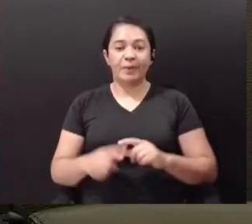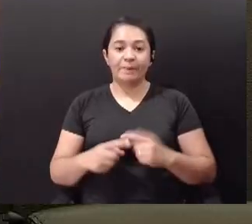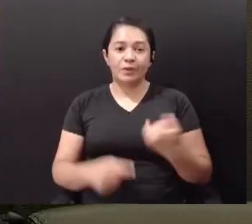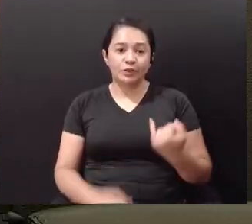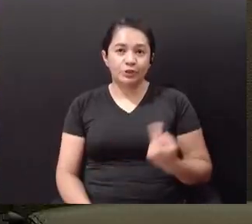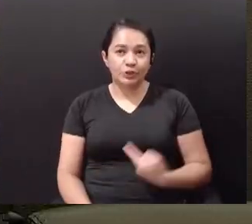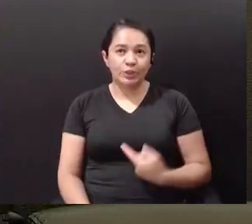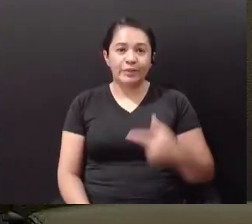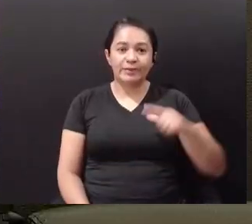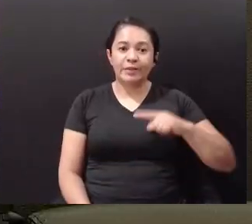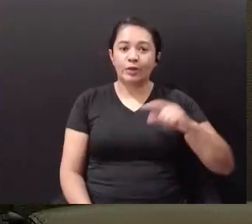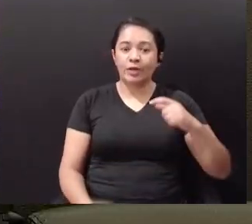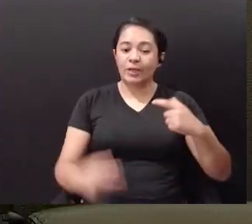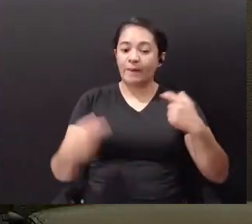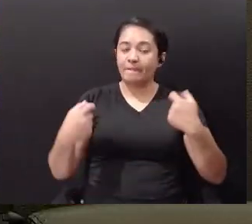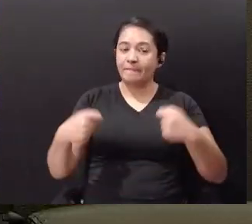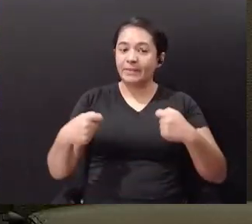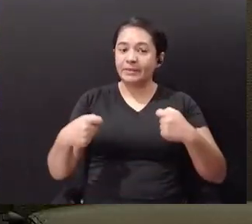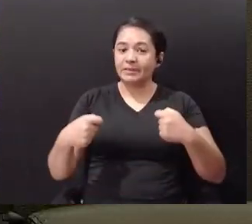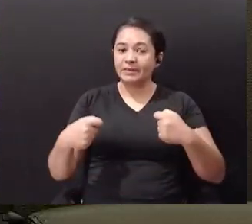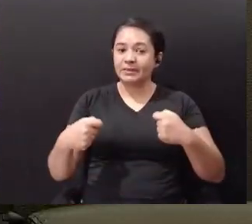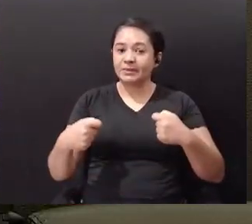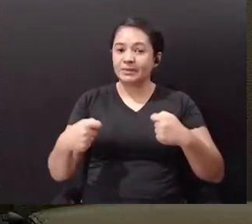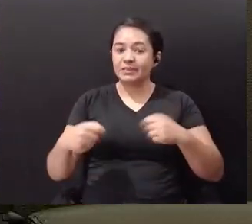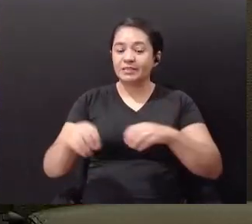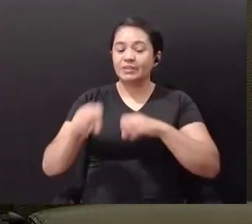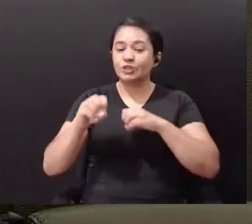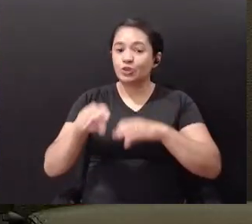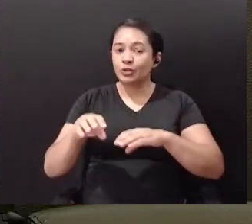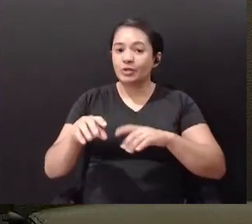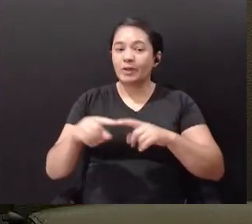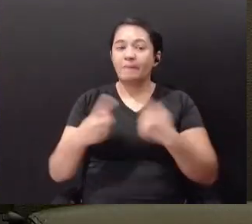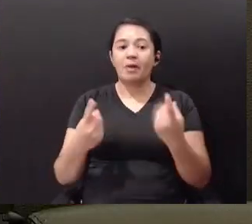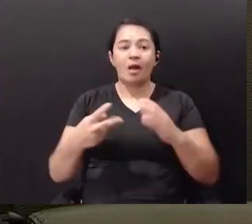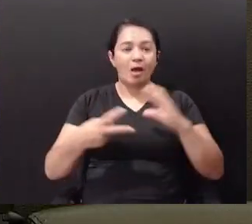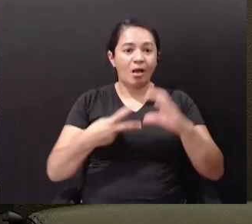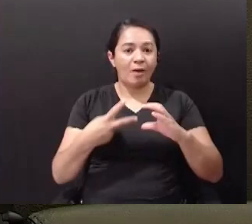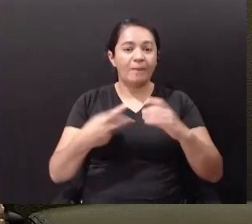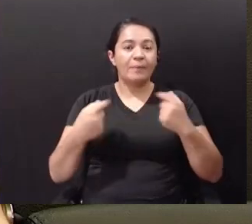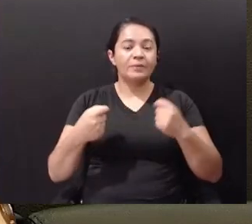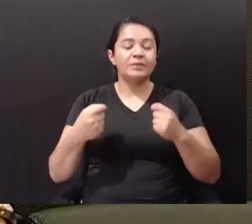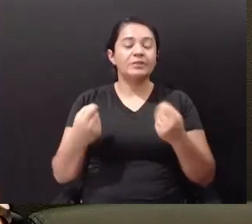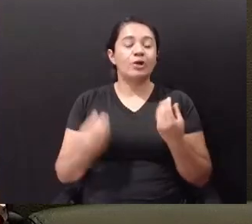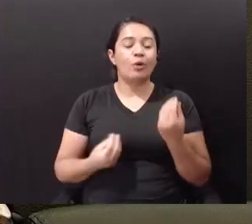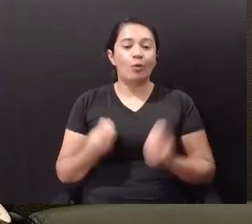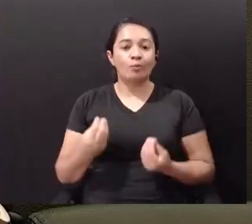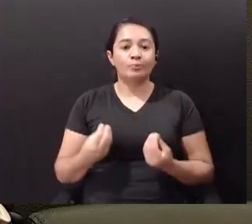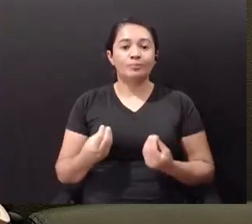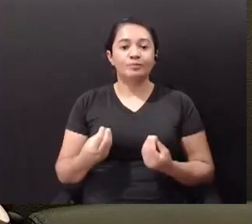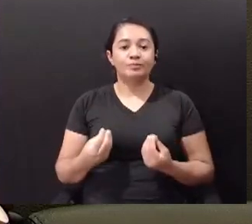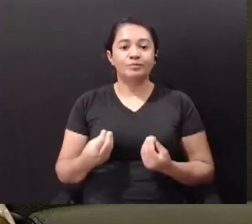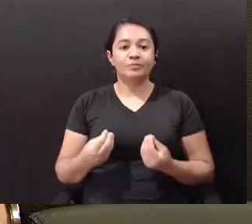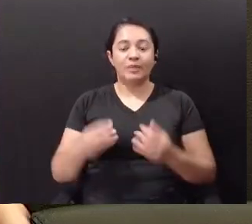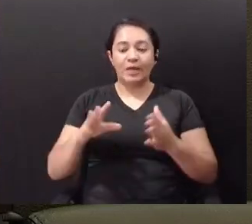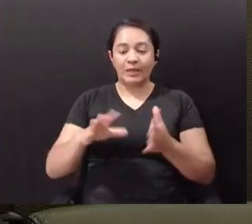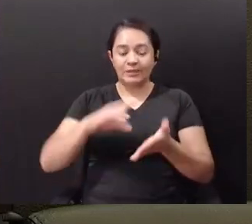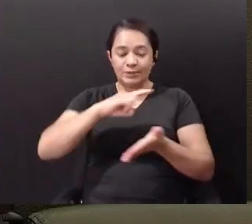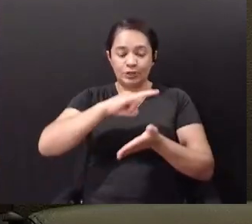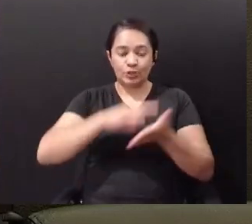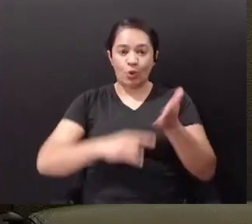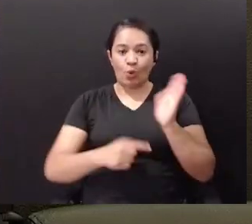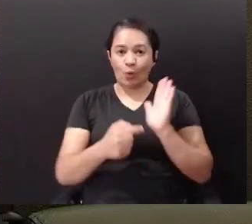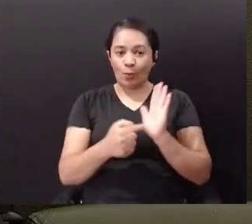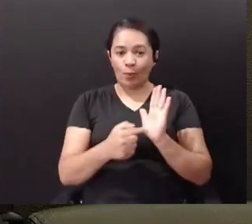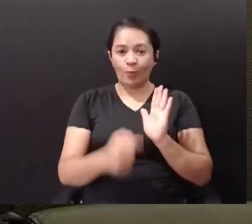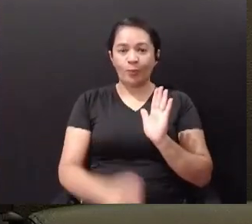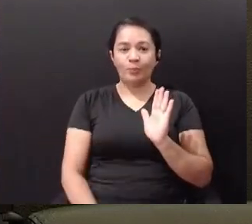de prover a instrução, a Câmara vai se colocar ali. Esse documento do aviso